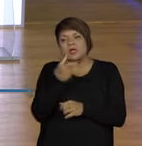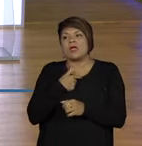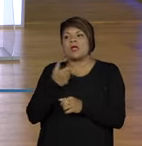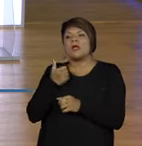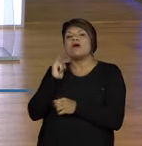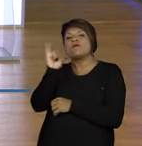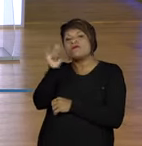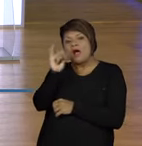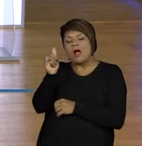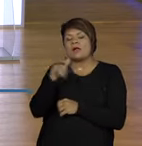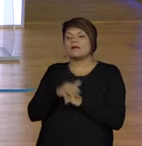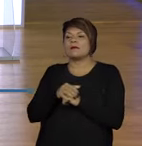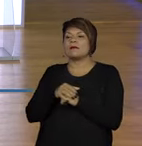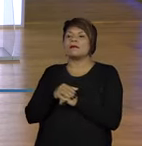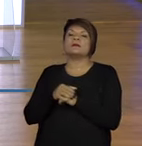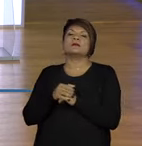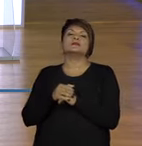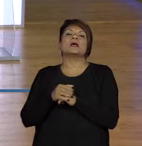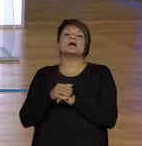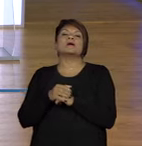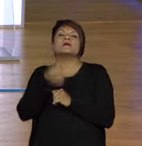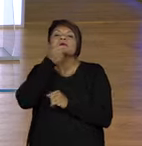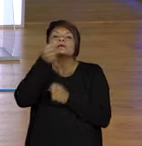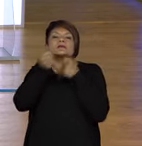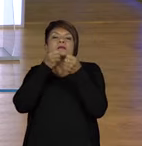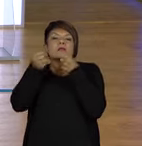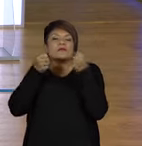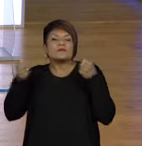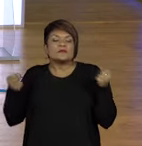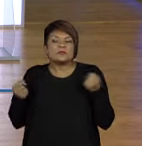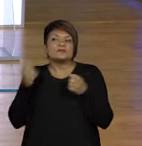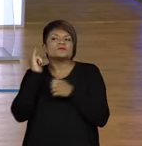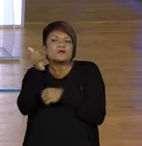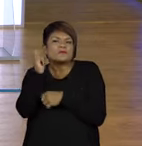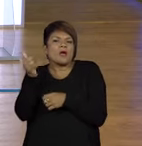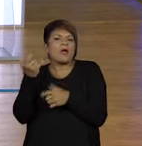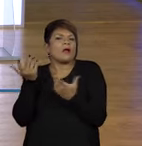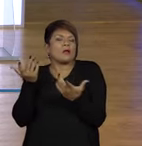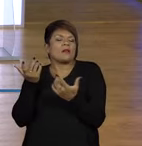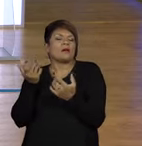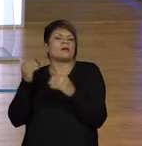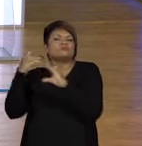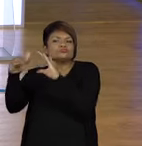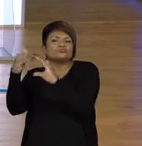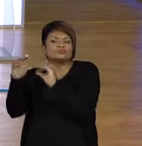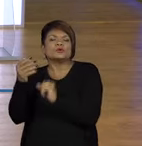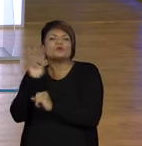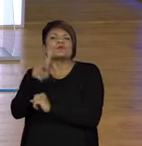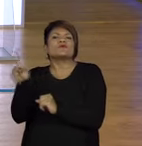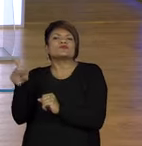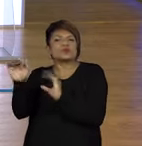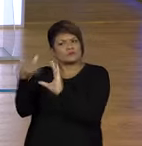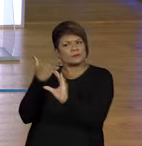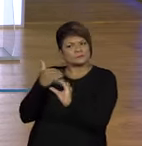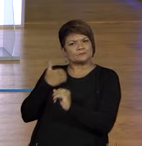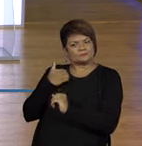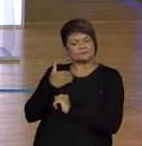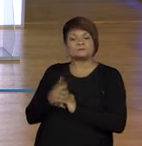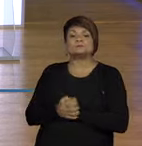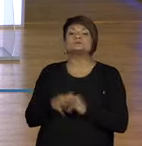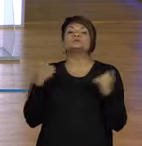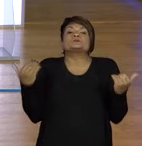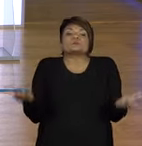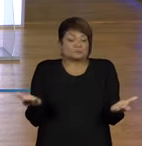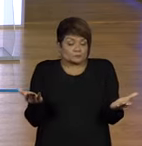sobre as entrevistas, né? E eu queria que vocês me dissessem quando, em que momento nós